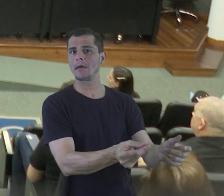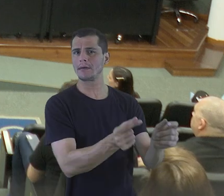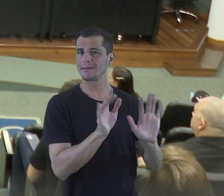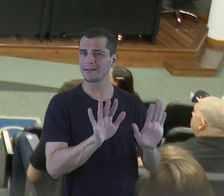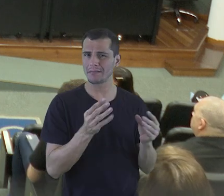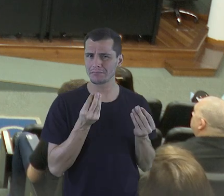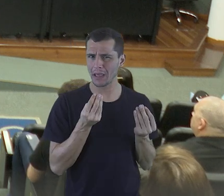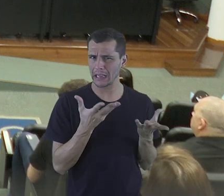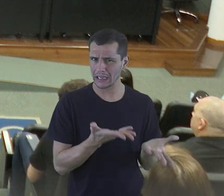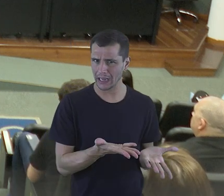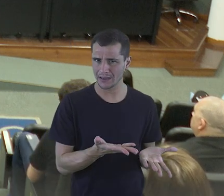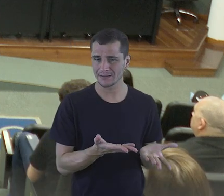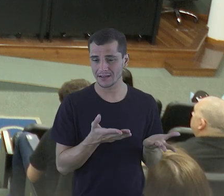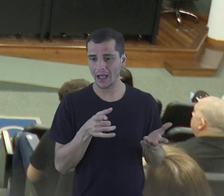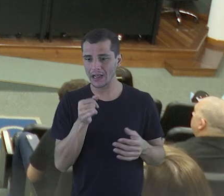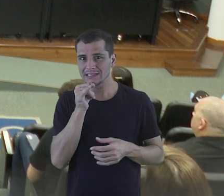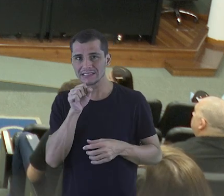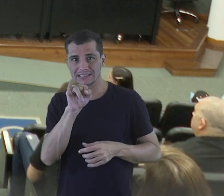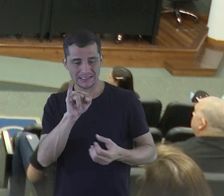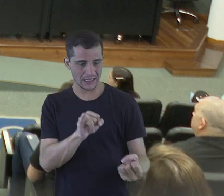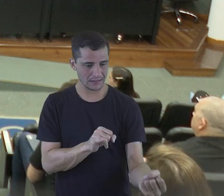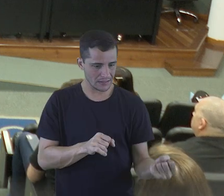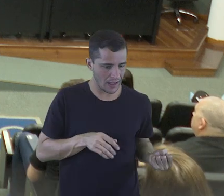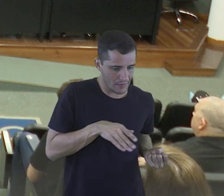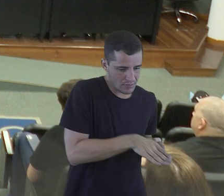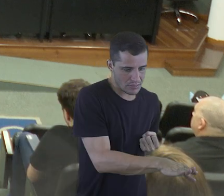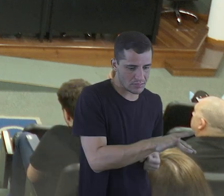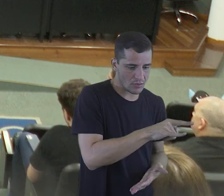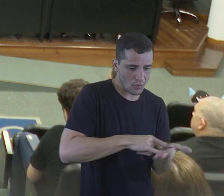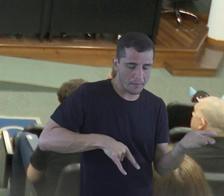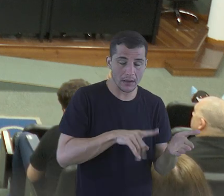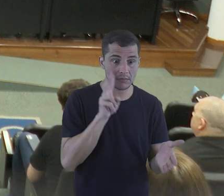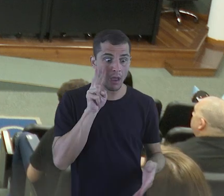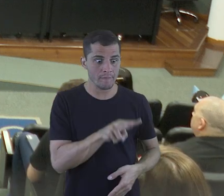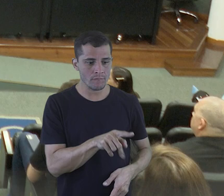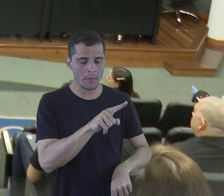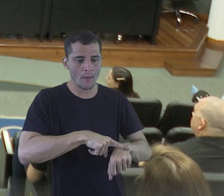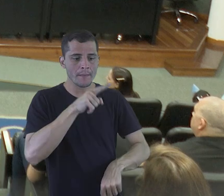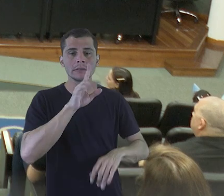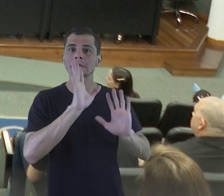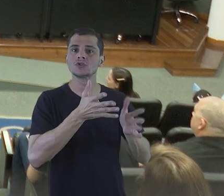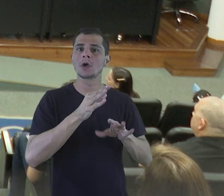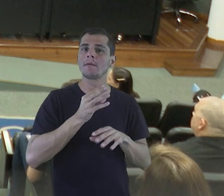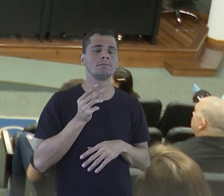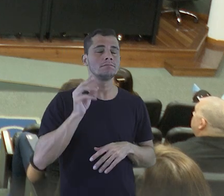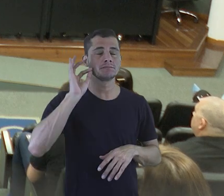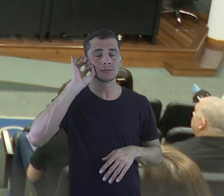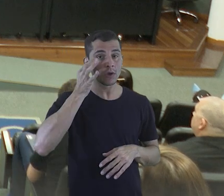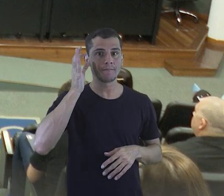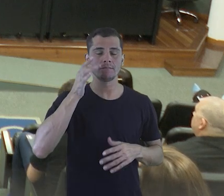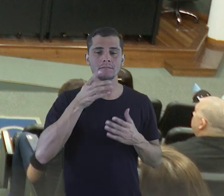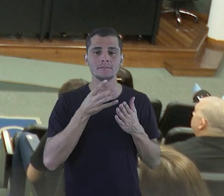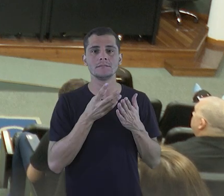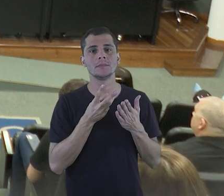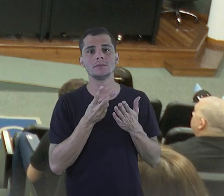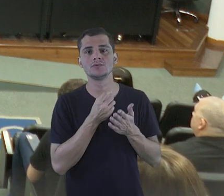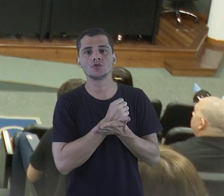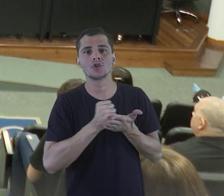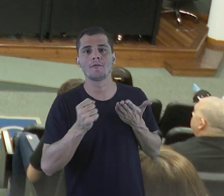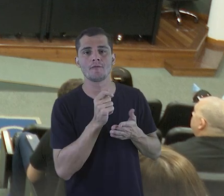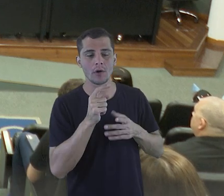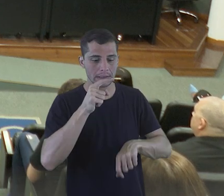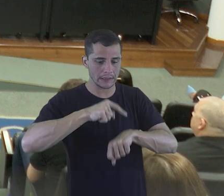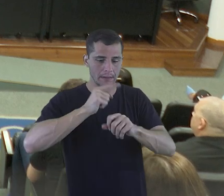é porque você não quer ver aquele documento daí quando você vai ver já passou então assim a gente dizia não, não tem gaveta porque a gente sabe o é